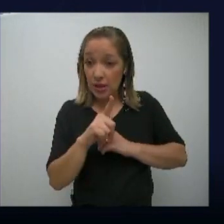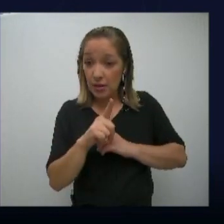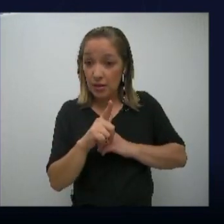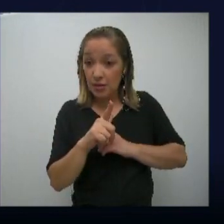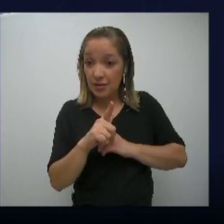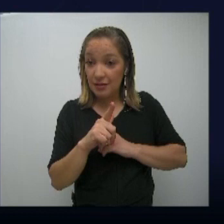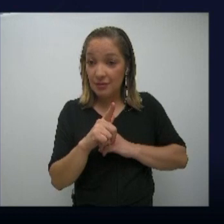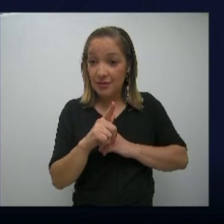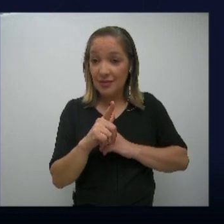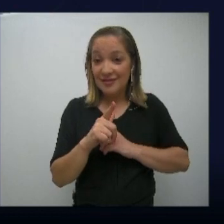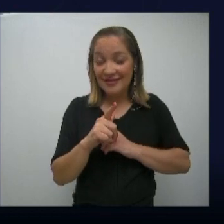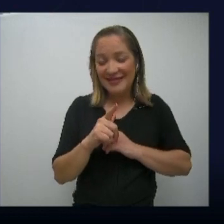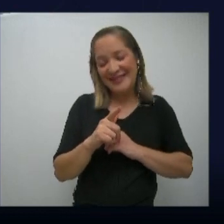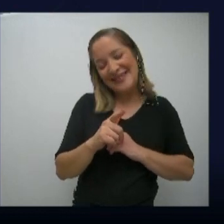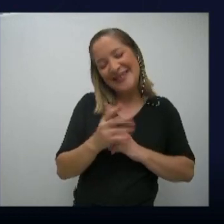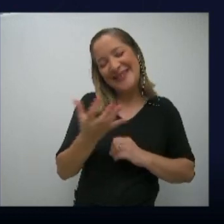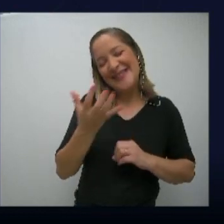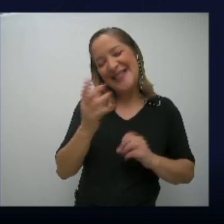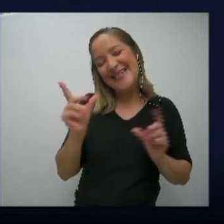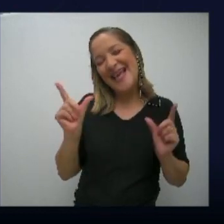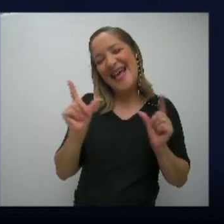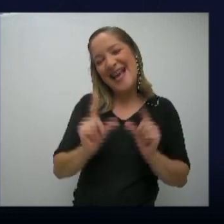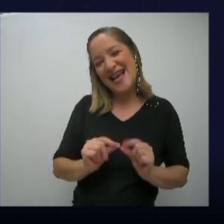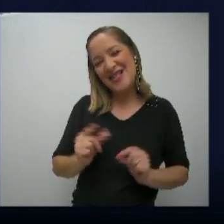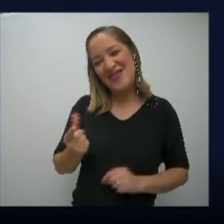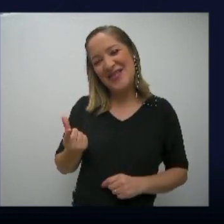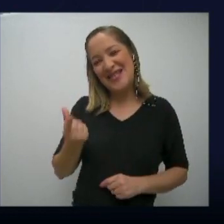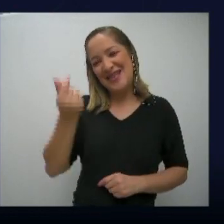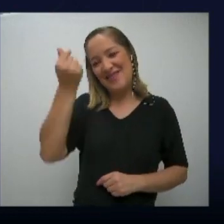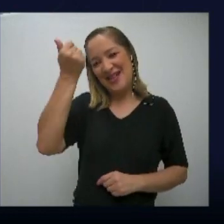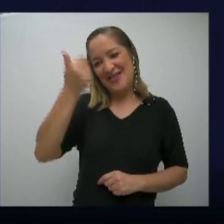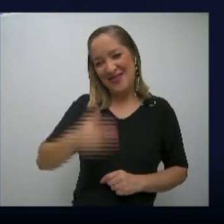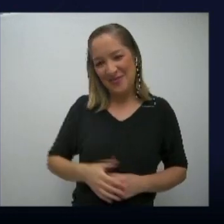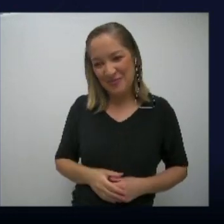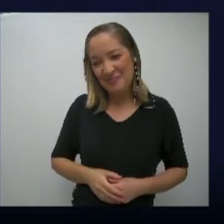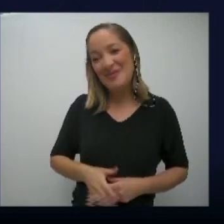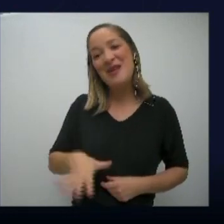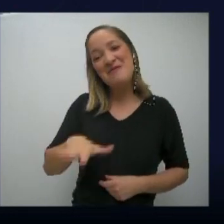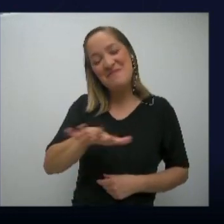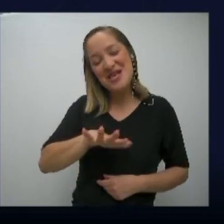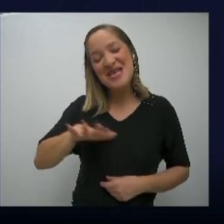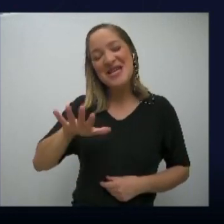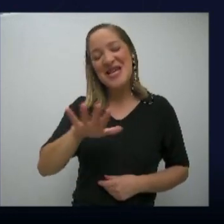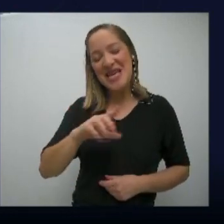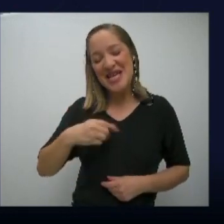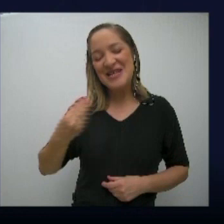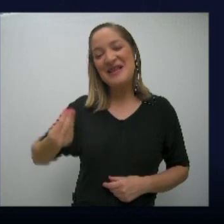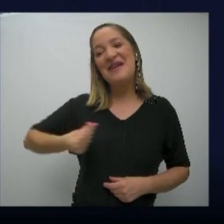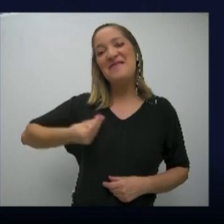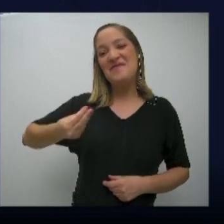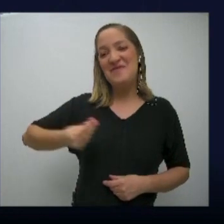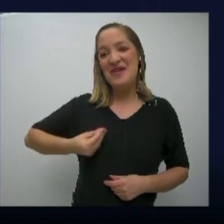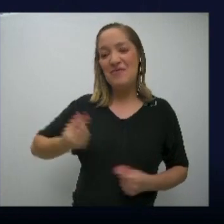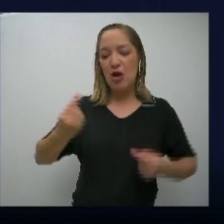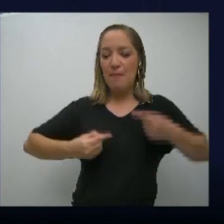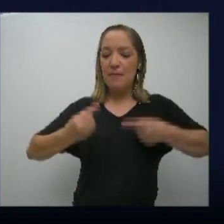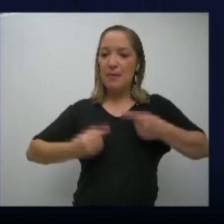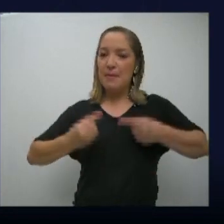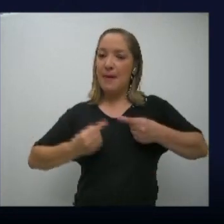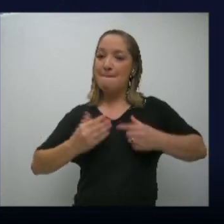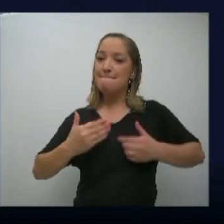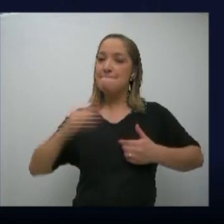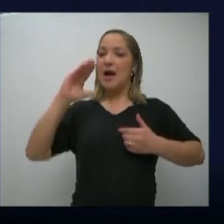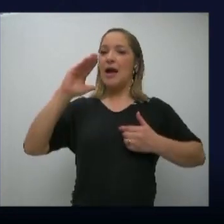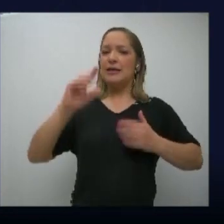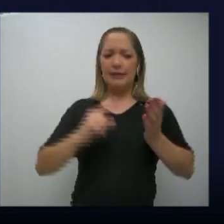acho que a reduzir a voz dos empregos então esse ambiente que a gente vive na cada vez mais competição cada vez mais cara cada